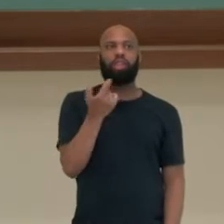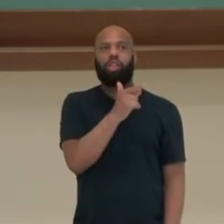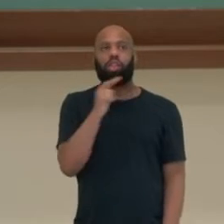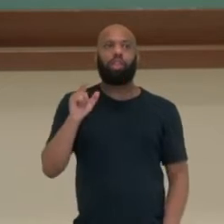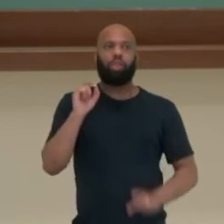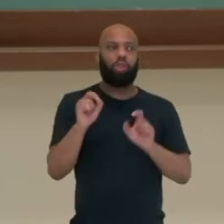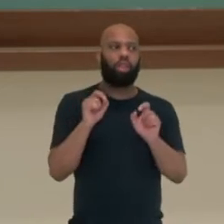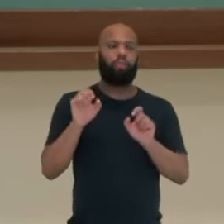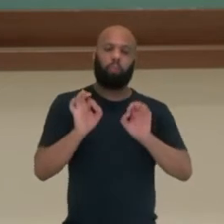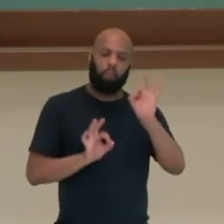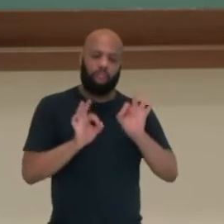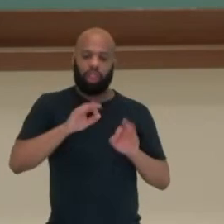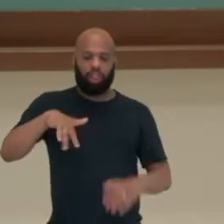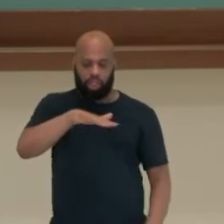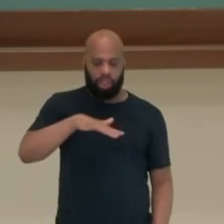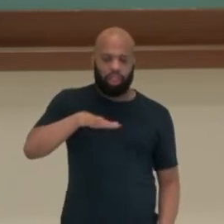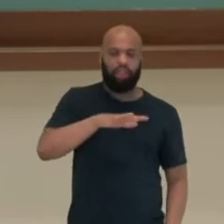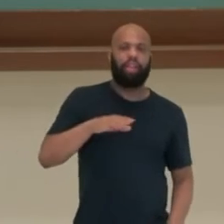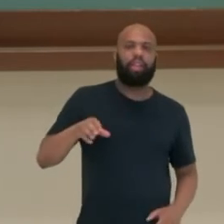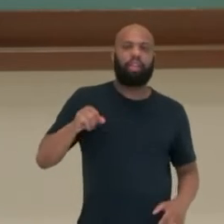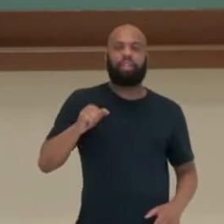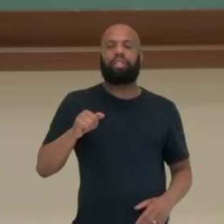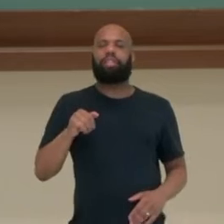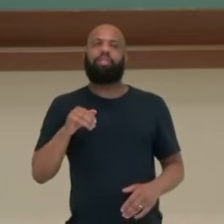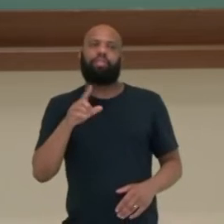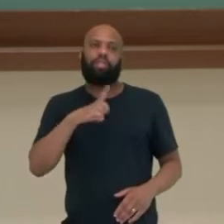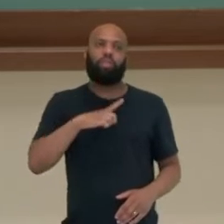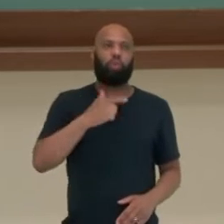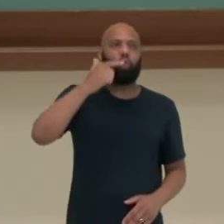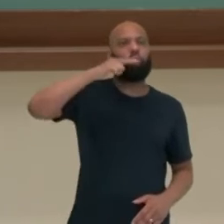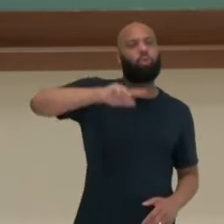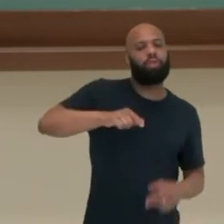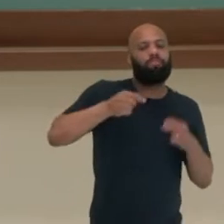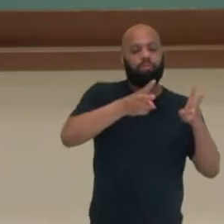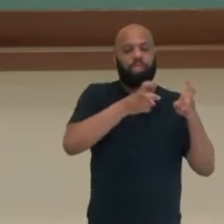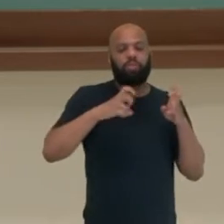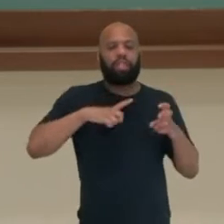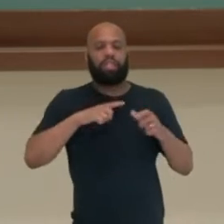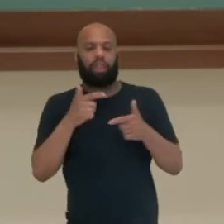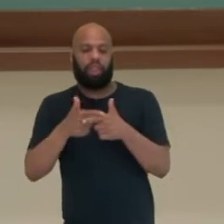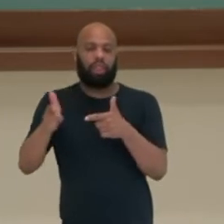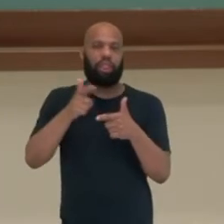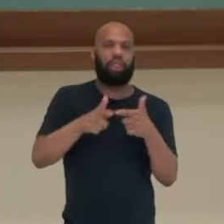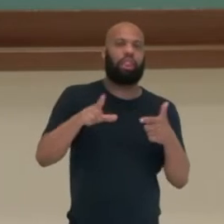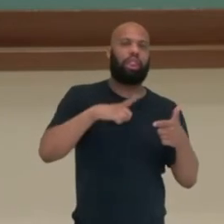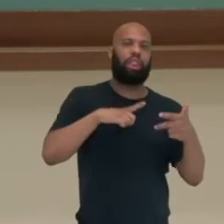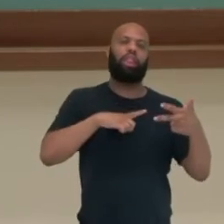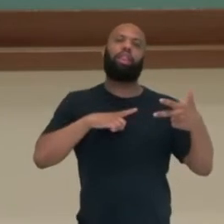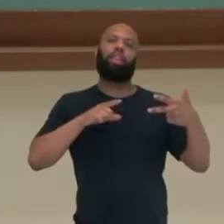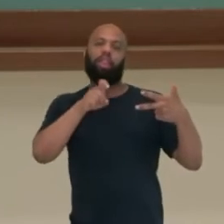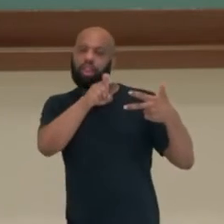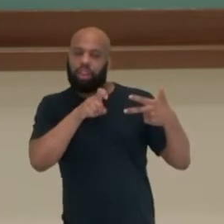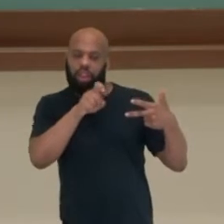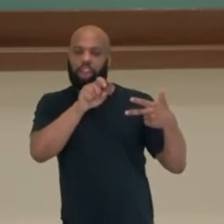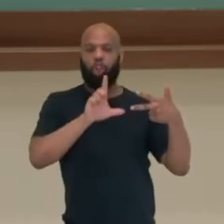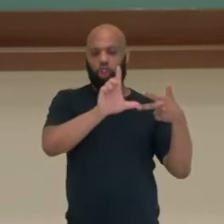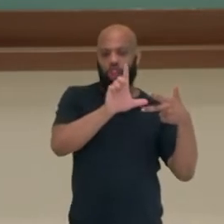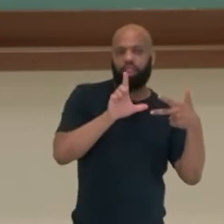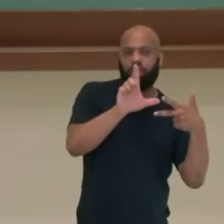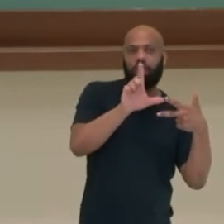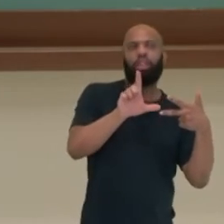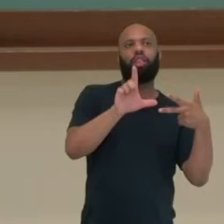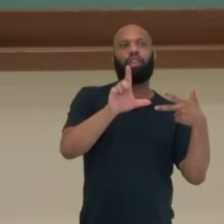uma harmonia entre esses três poderes, em geral a gente percebe muitos conflitos entre o executivo, o